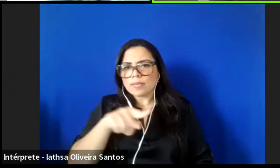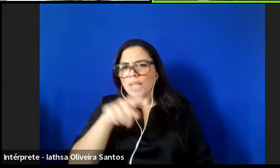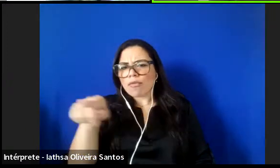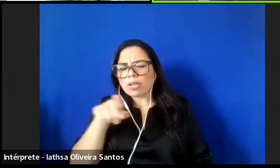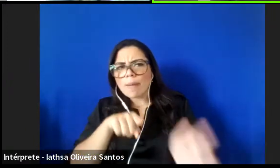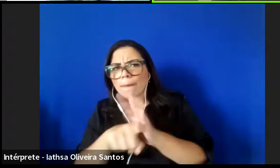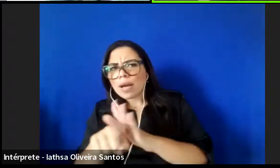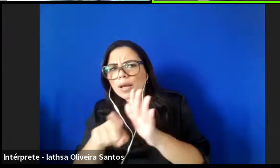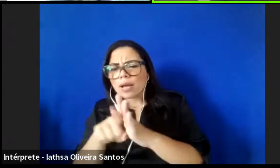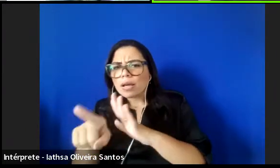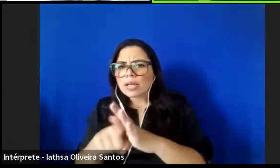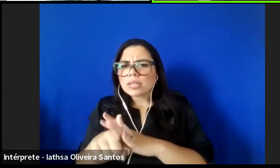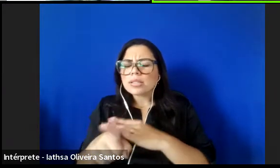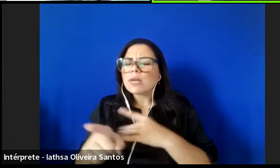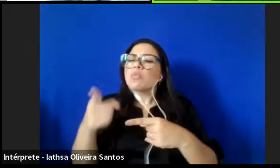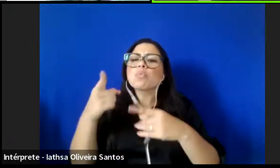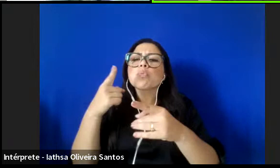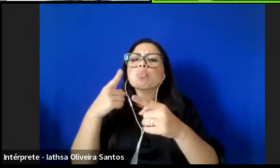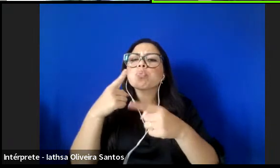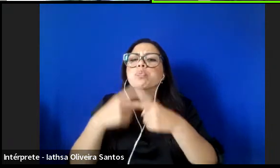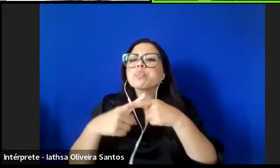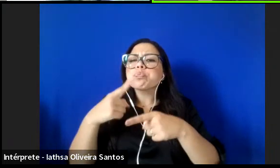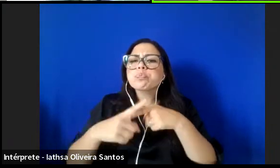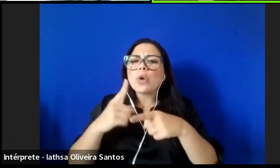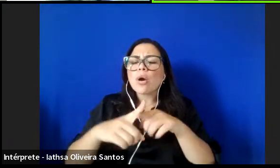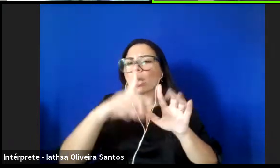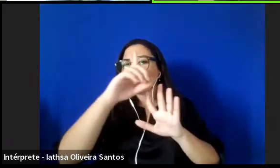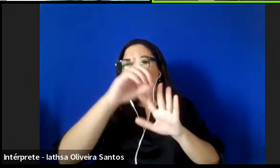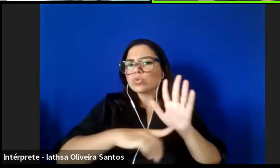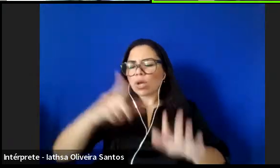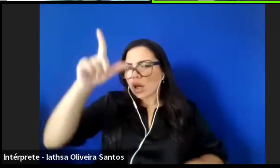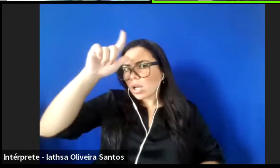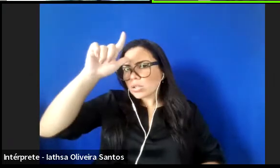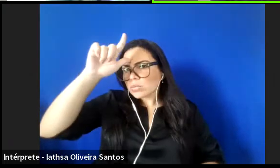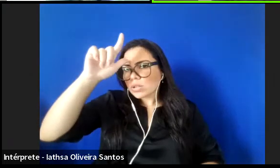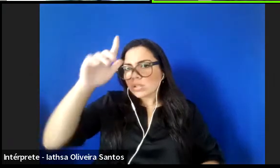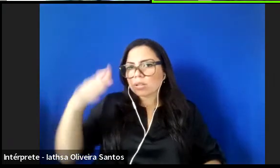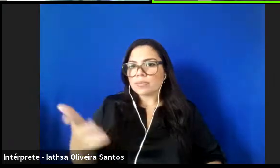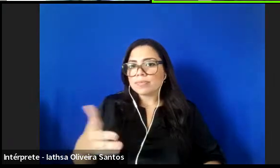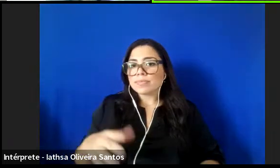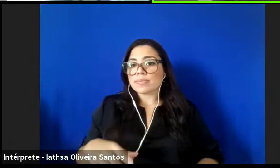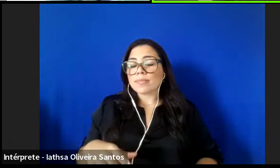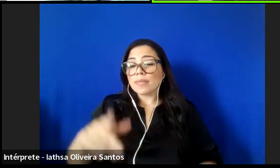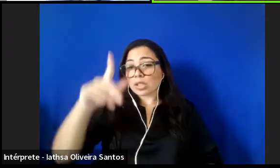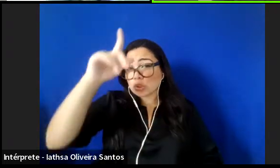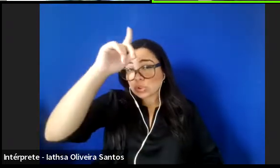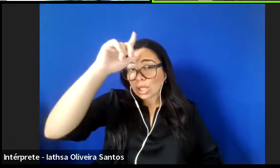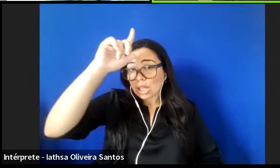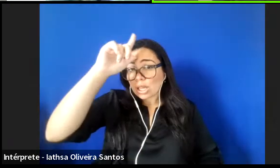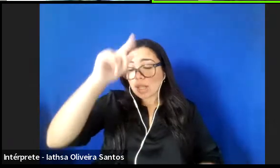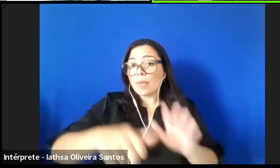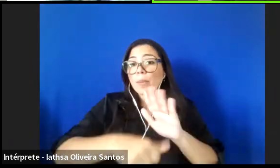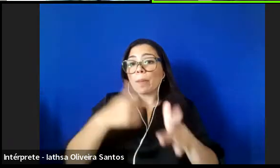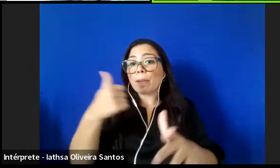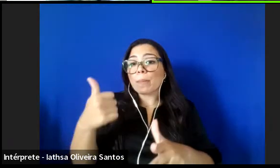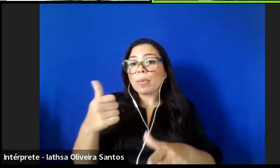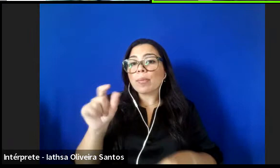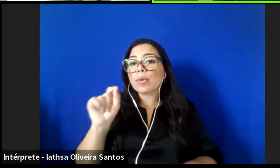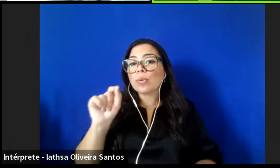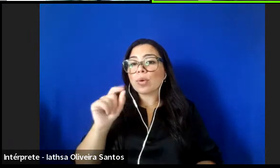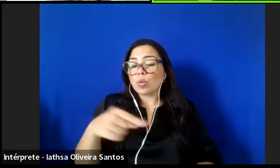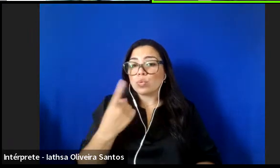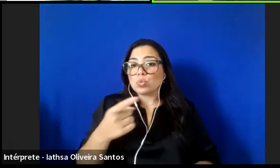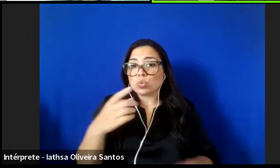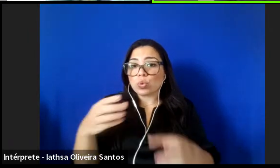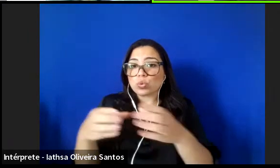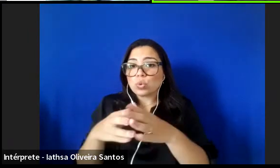mas exatamente por que o direito alemão? O direito alemão, em primeiro lugar, porque o nosso fórum, nosso núcleo, o núcleo